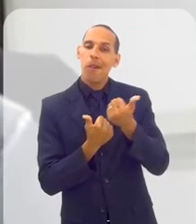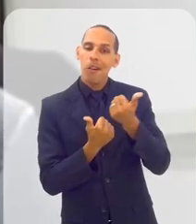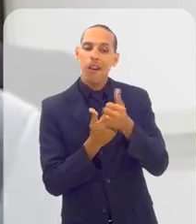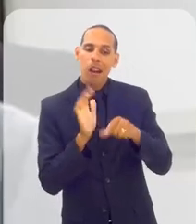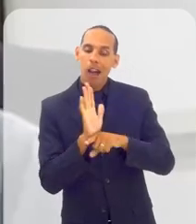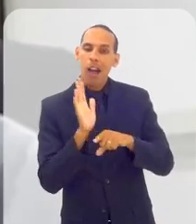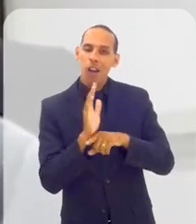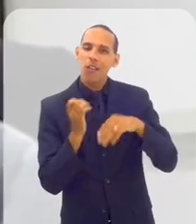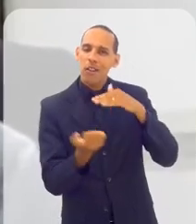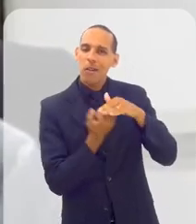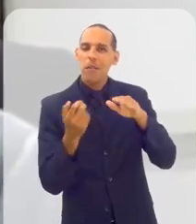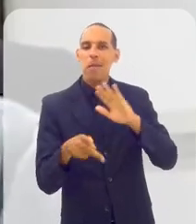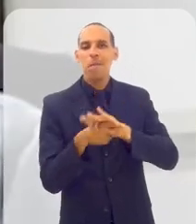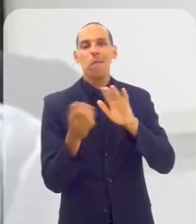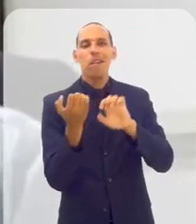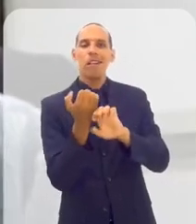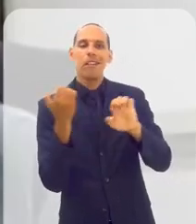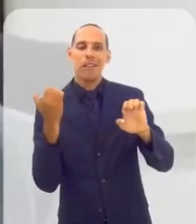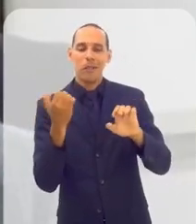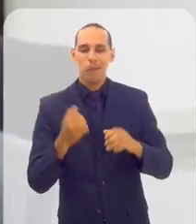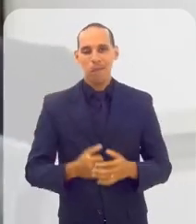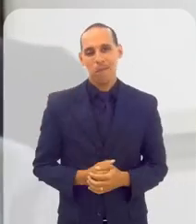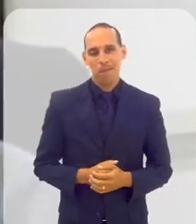apoiar as empresas de engenharia, né?